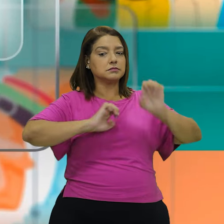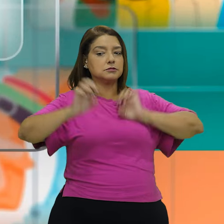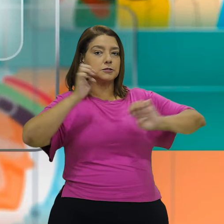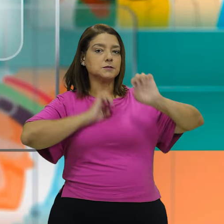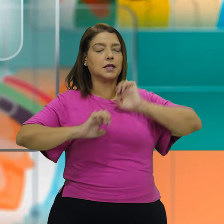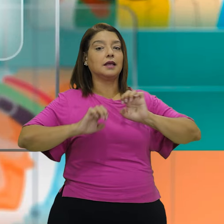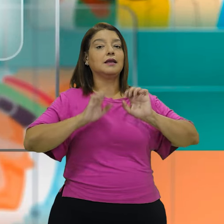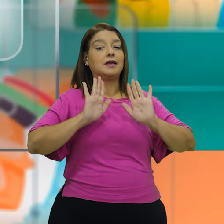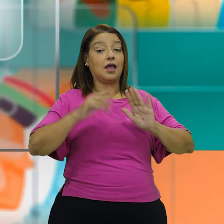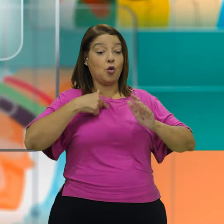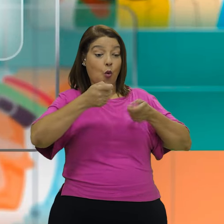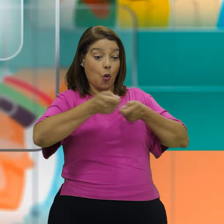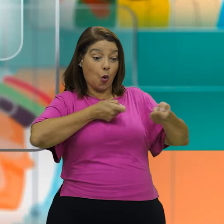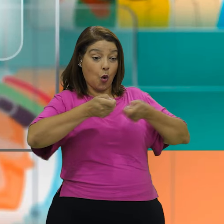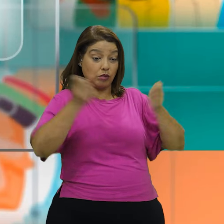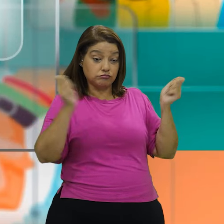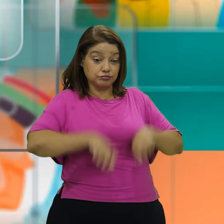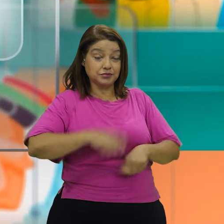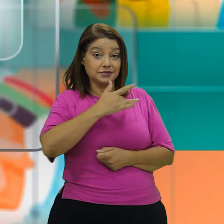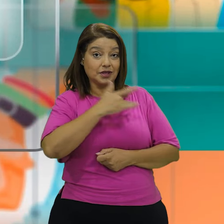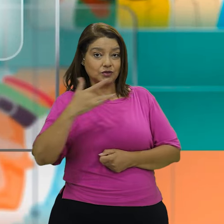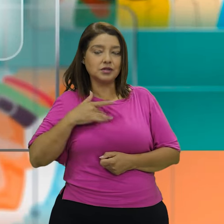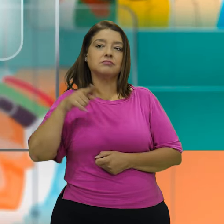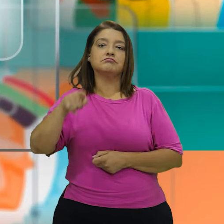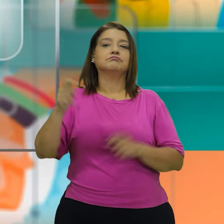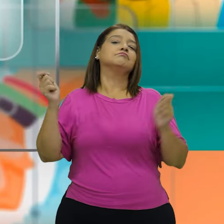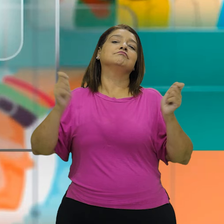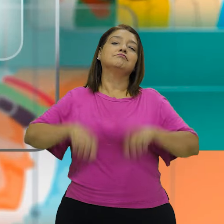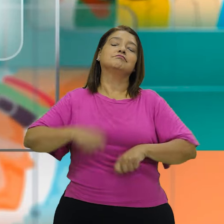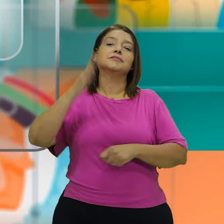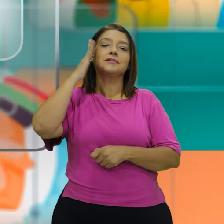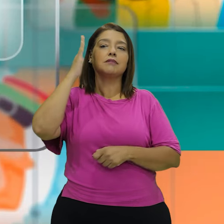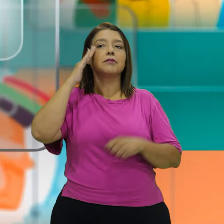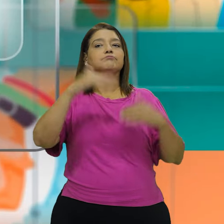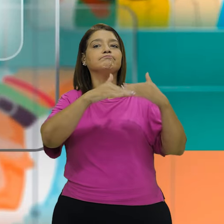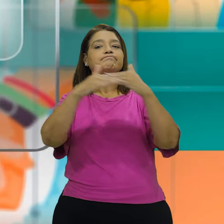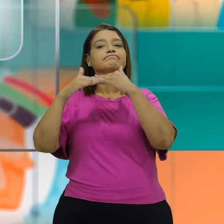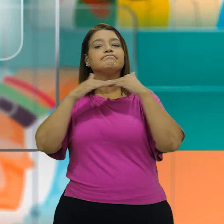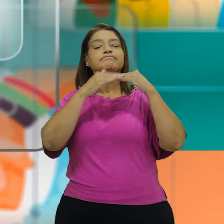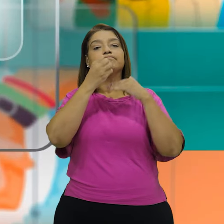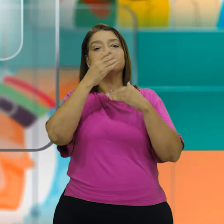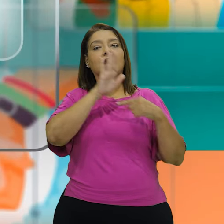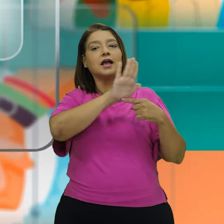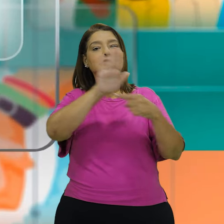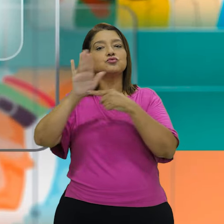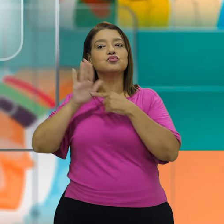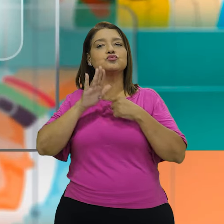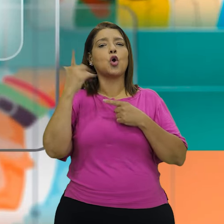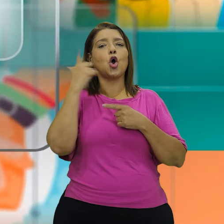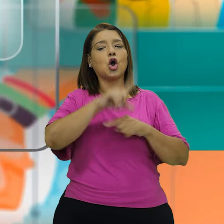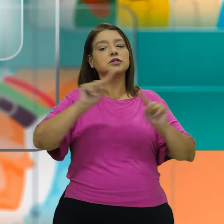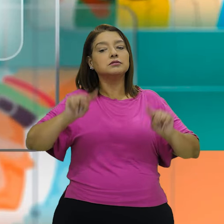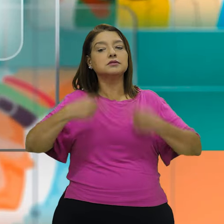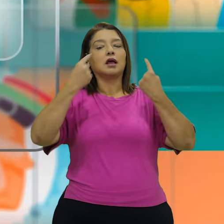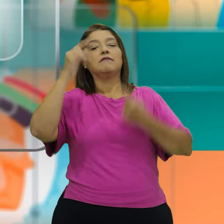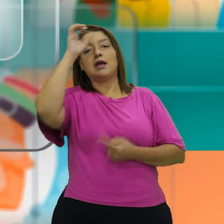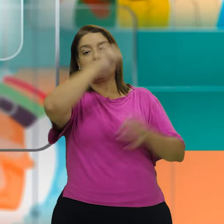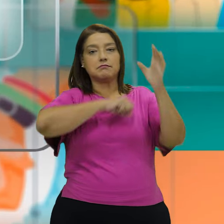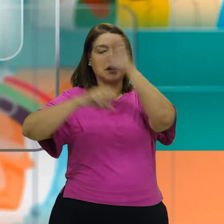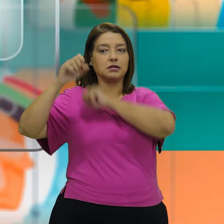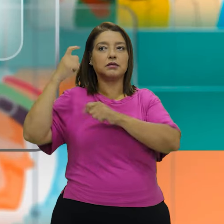estresse de maneira saudável, eles desenvolvem resiliência, melhoram sua capacidade de lidar com desafios